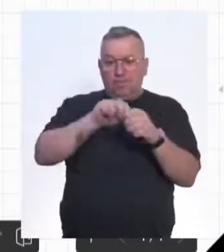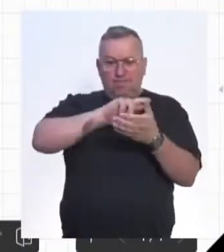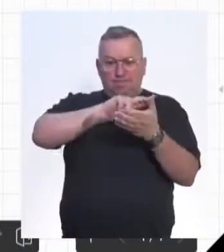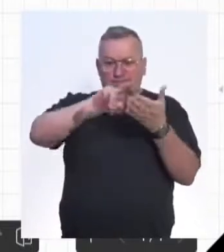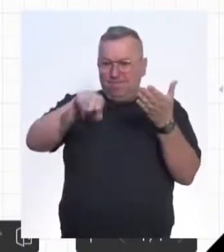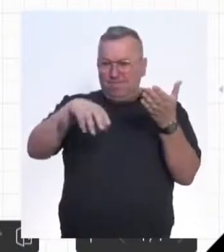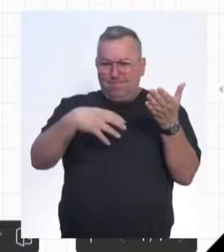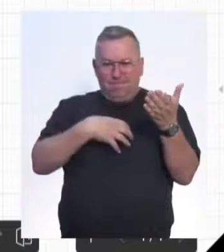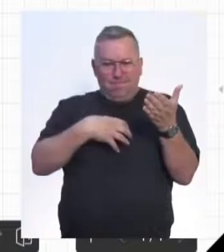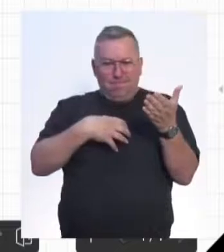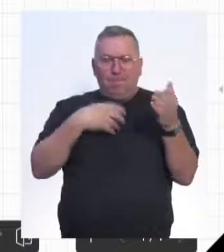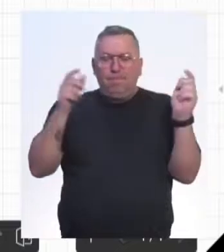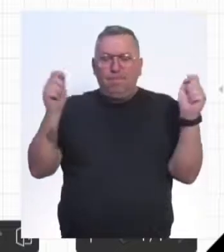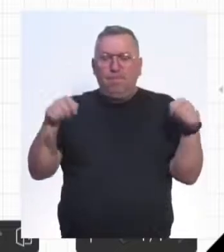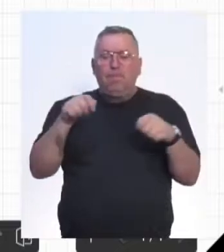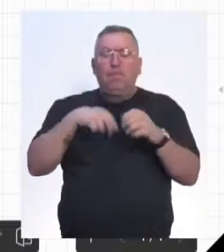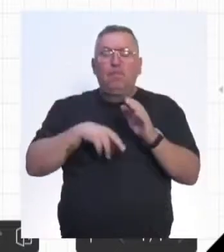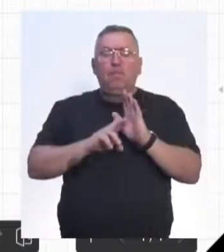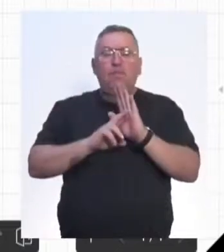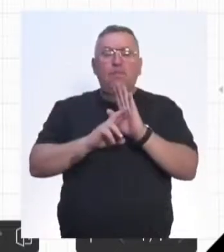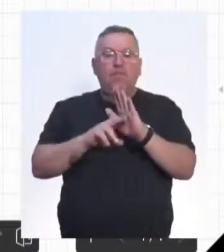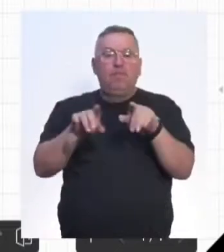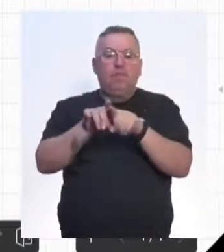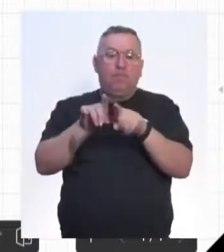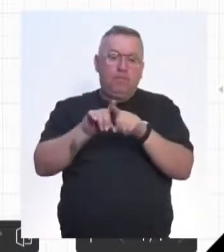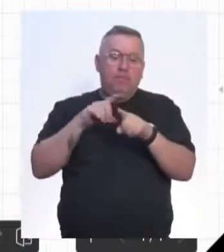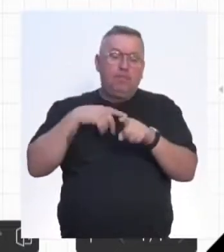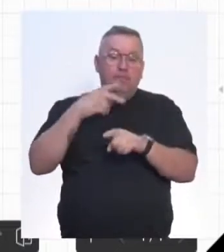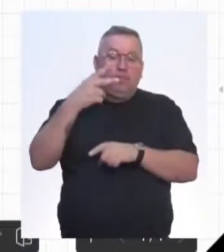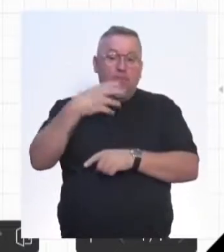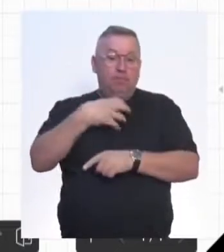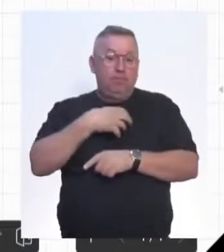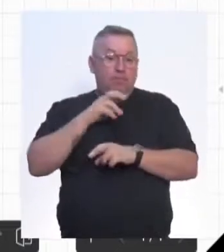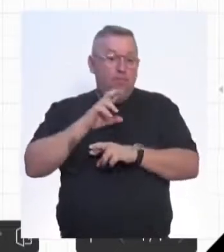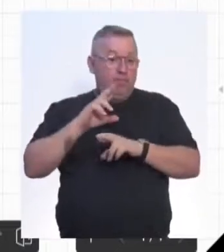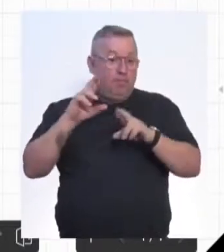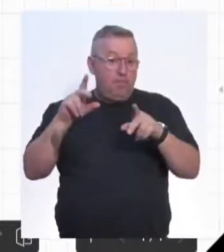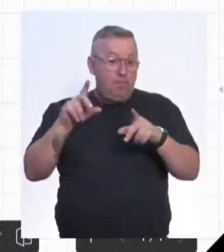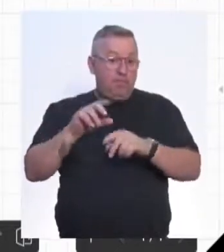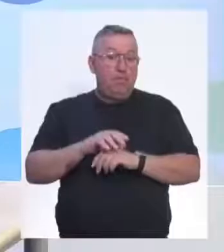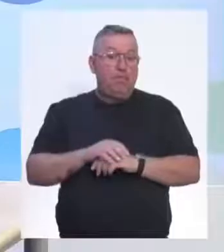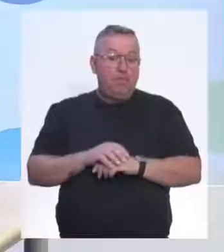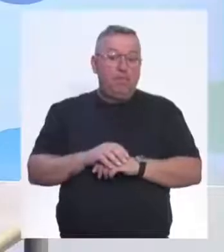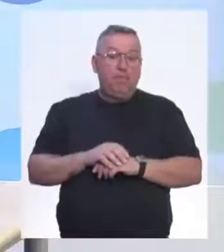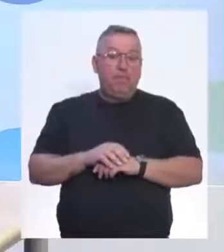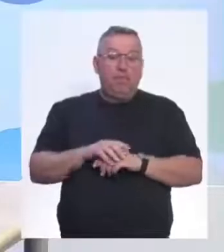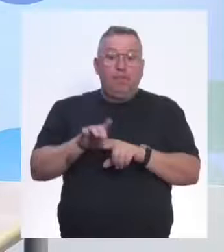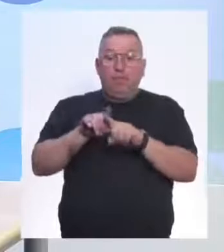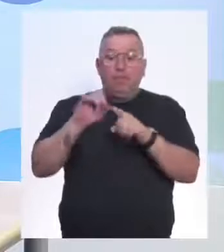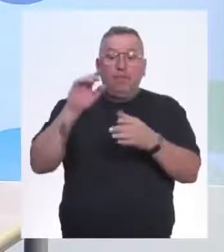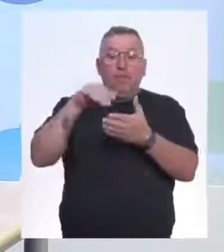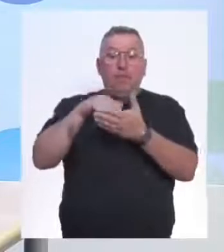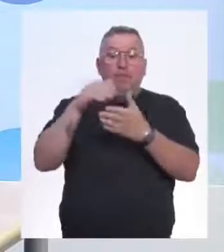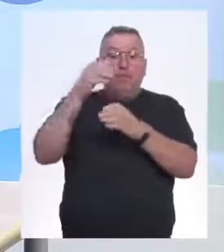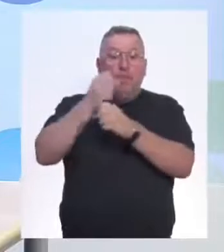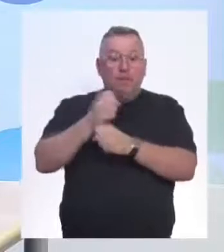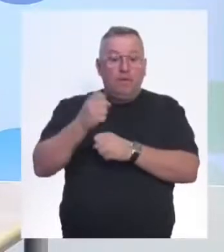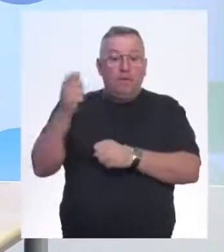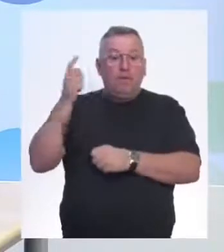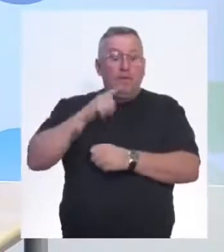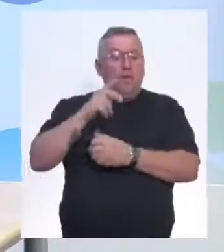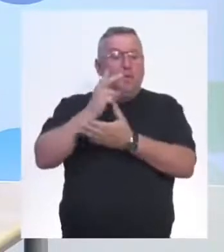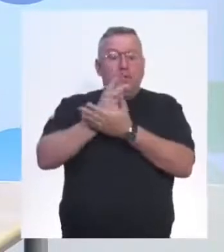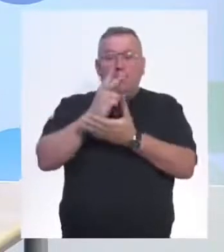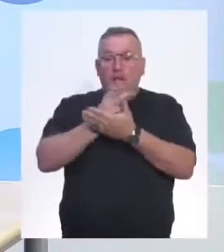formas, né, Ale? Eu posso, no caso ali, representar, fiz de 2 maneiras diferentes, digamos assim? Sim, que no final das contas saíram da